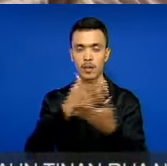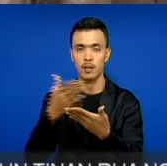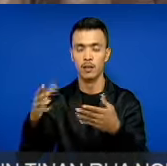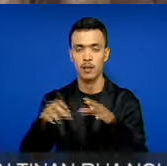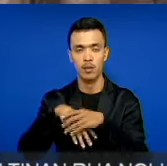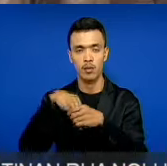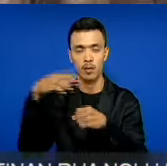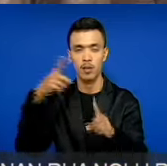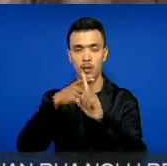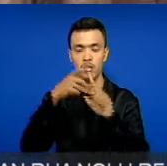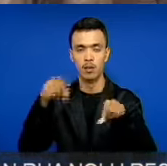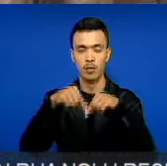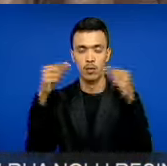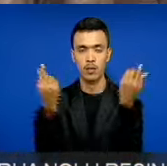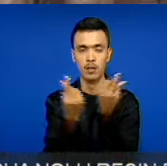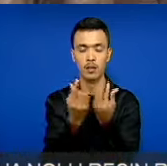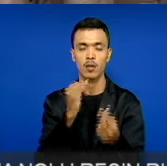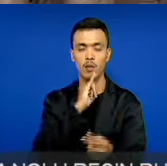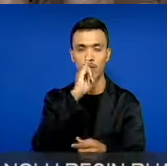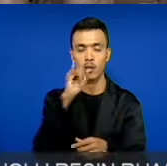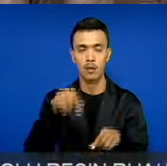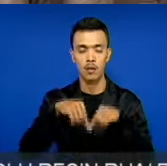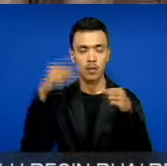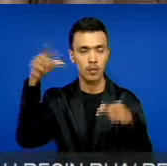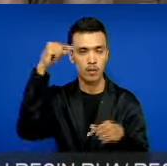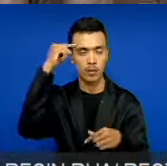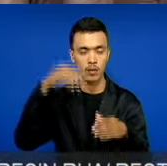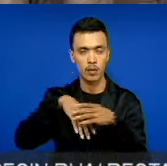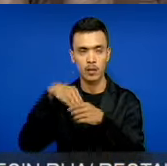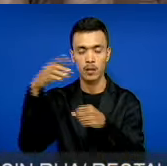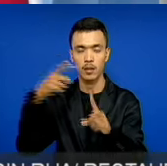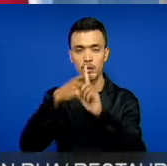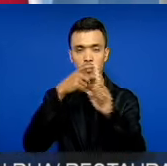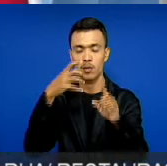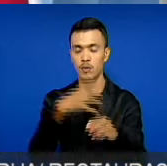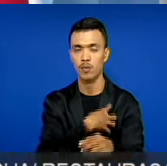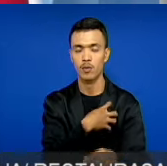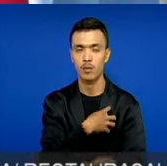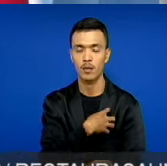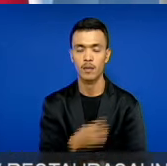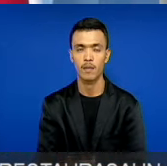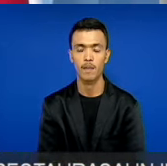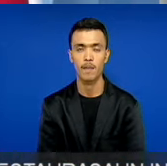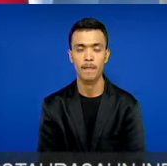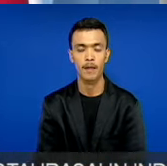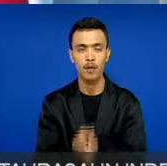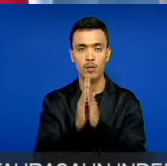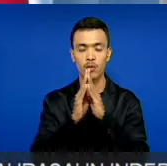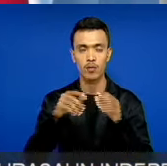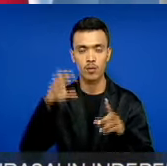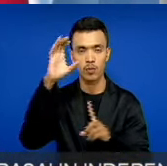Saihusi Organização Arte Marciais, maka governo seja Saihusi Instituição PNTL. Makne, ia usta pa comando atu continua na